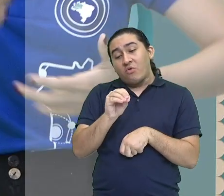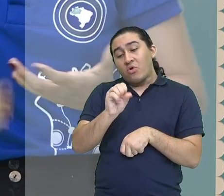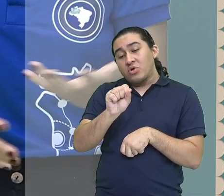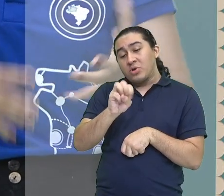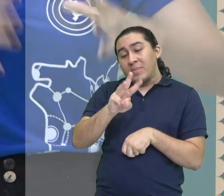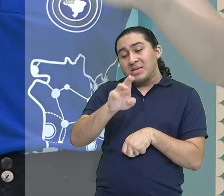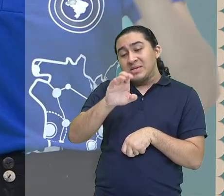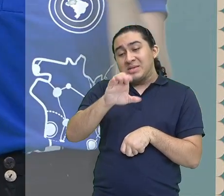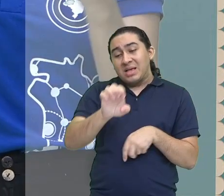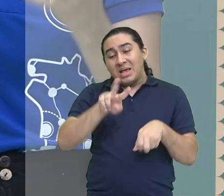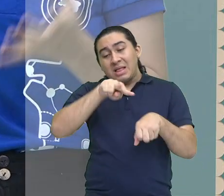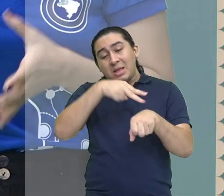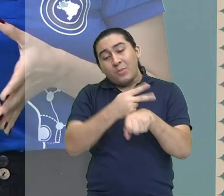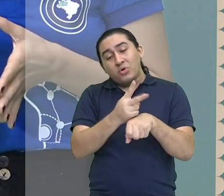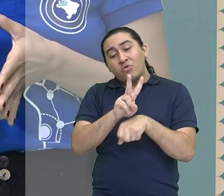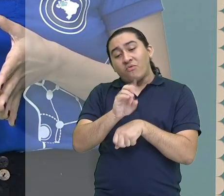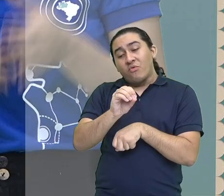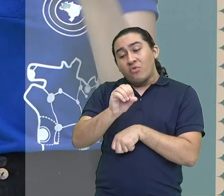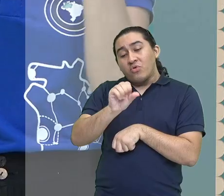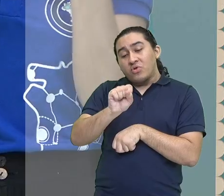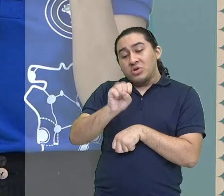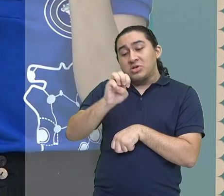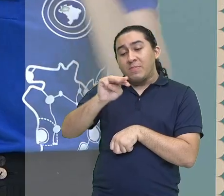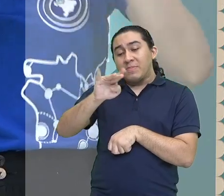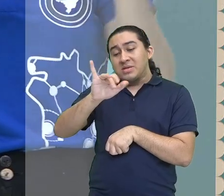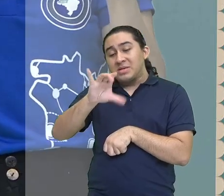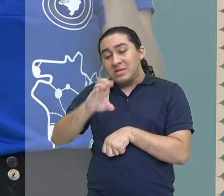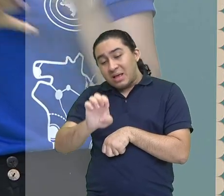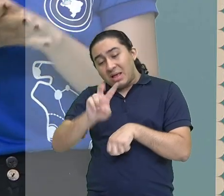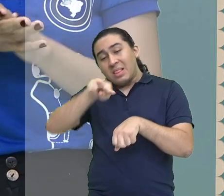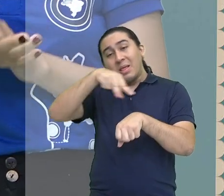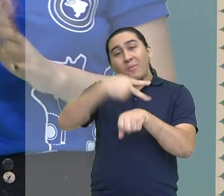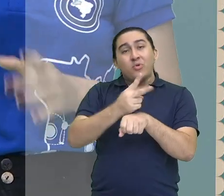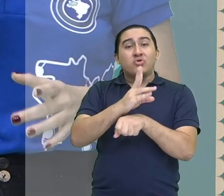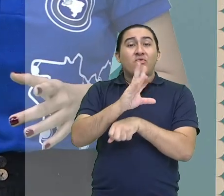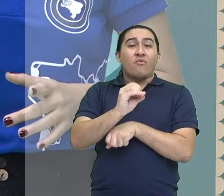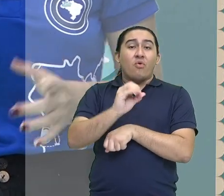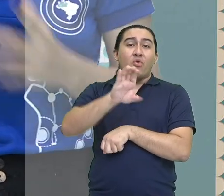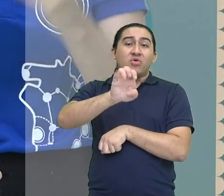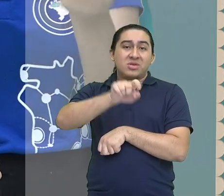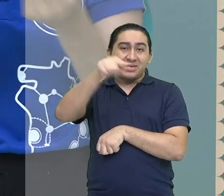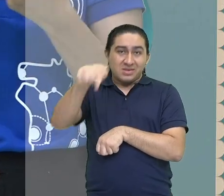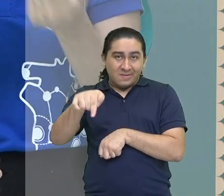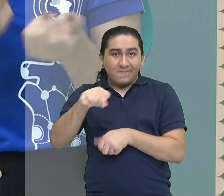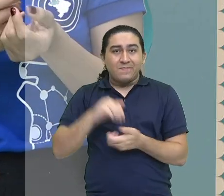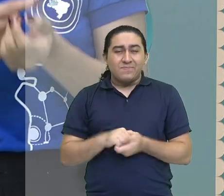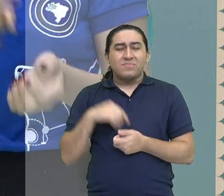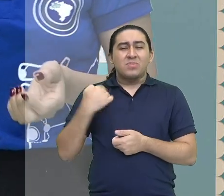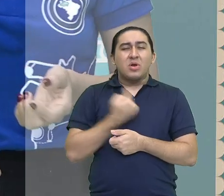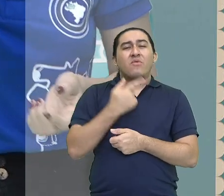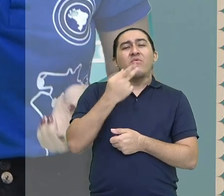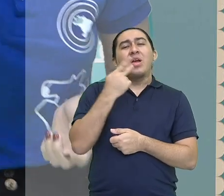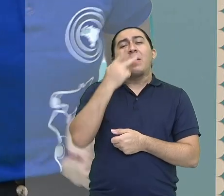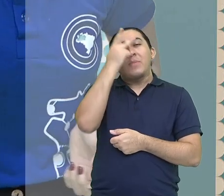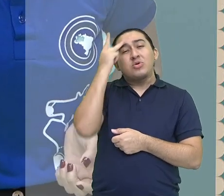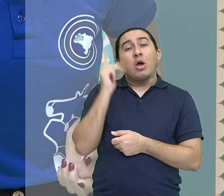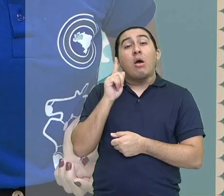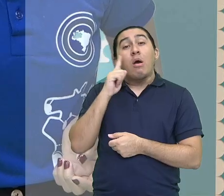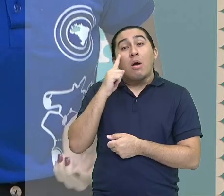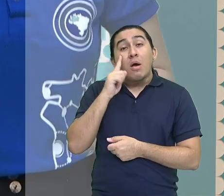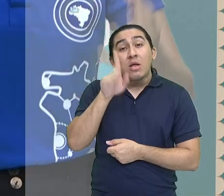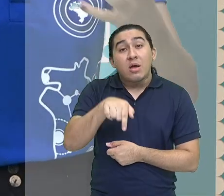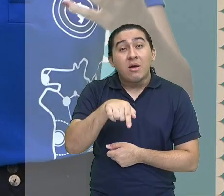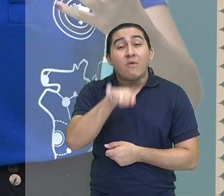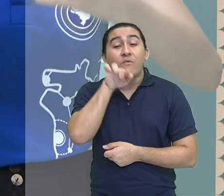mercê, mercê, até chegar ao você. Ok? Então, agora nós temos o você. Tanto que quando a gente fala com as pessoas, olha, você